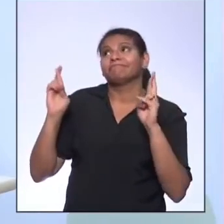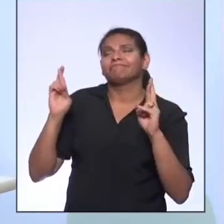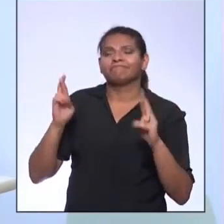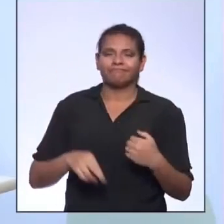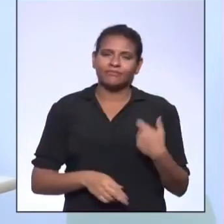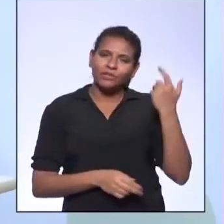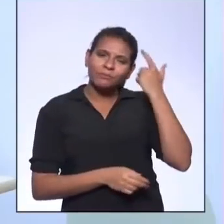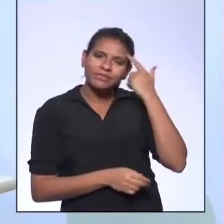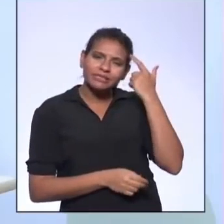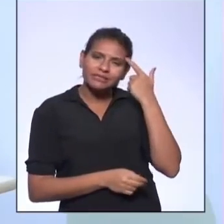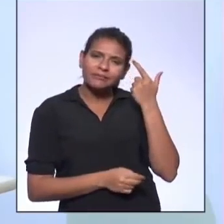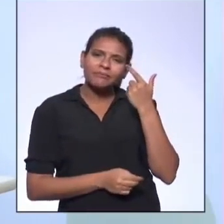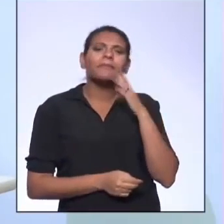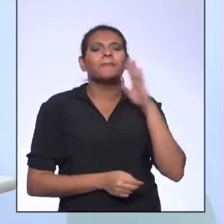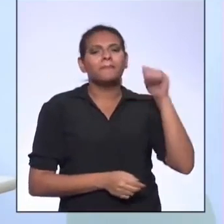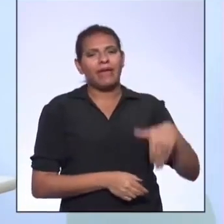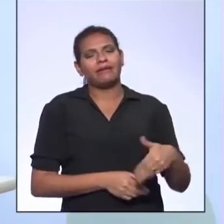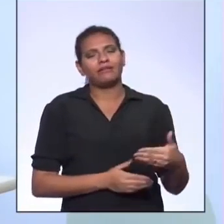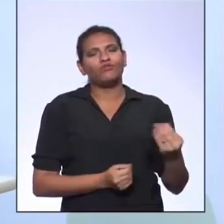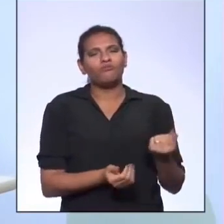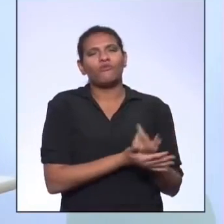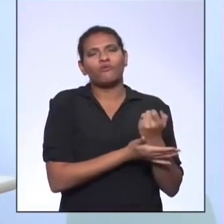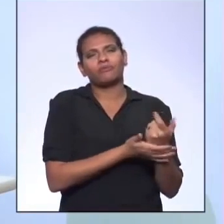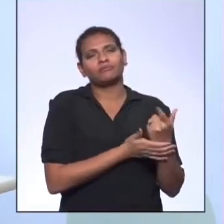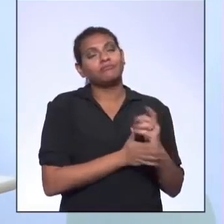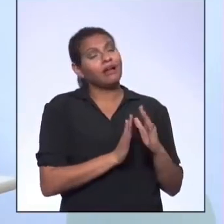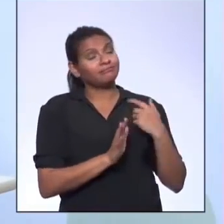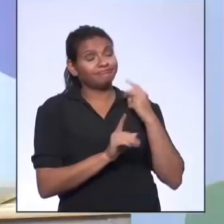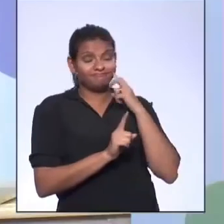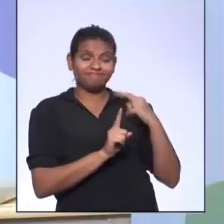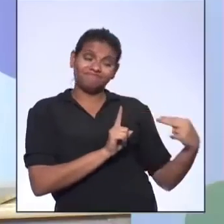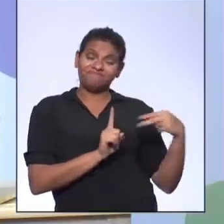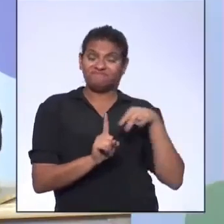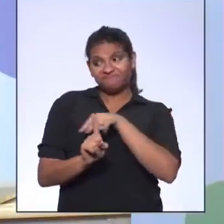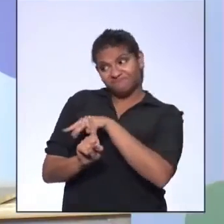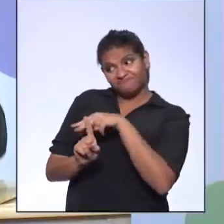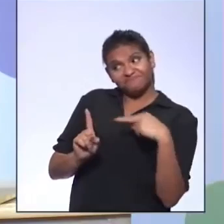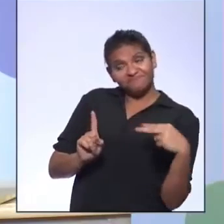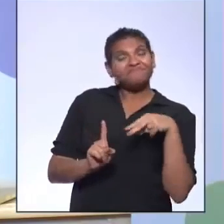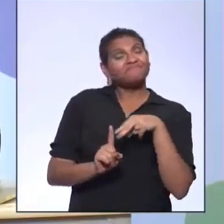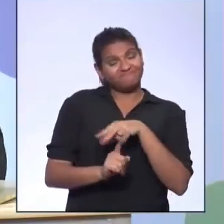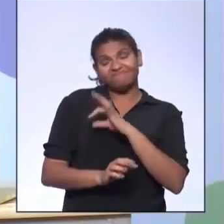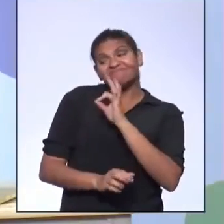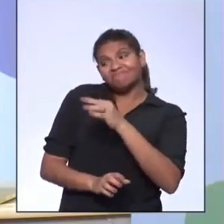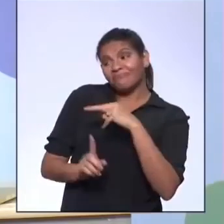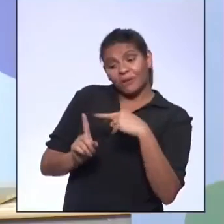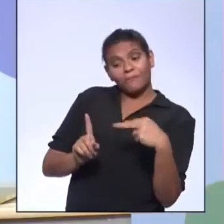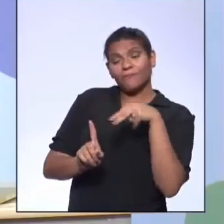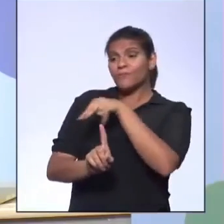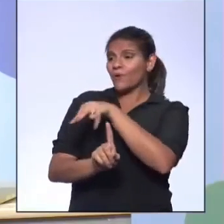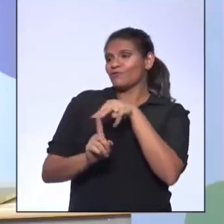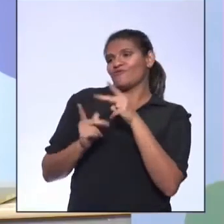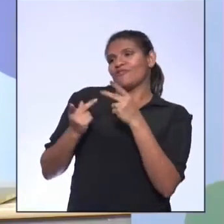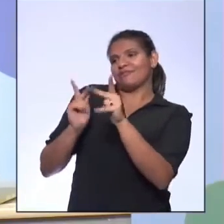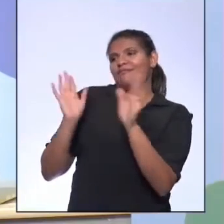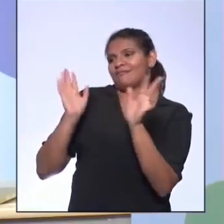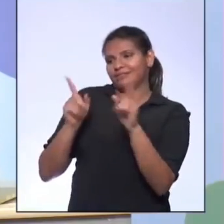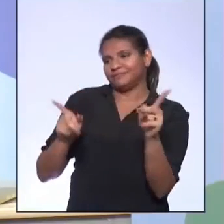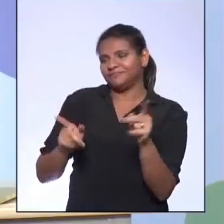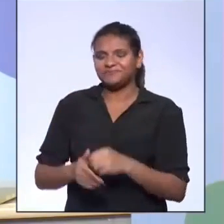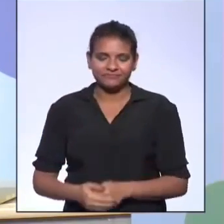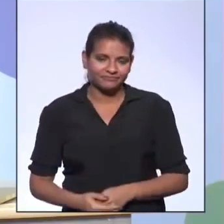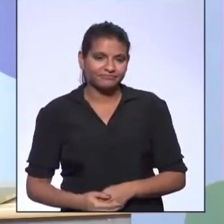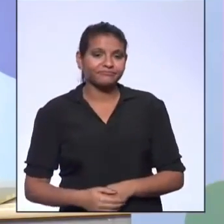estou né? torcendo por isso, professor. Seja outro ponto de vista. É, né? vamos ver. Então, tá vendo? Ponto de vista é ponto de vista. É a Giovana, um mundo